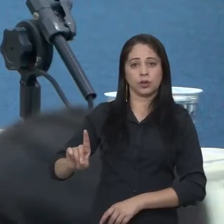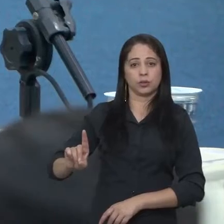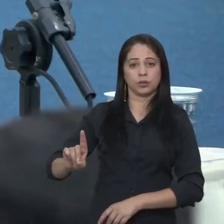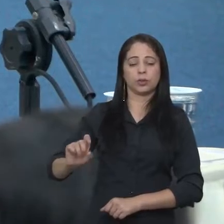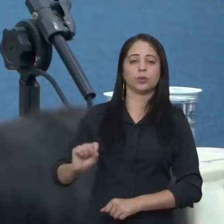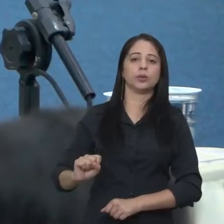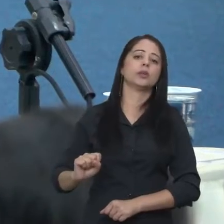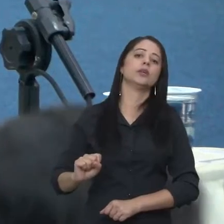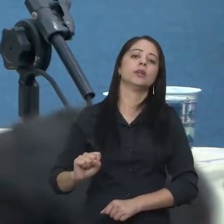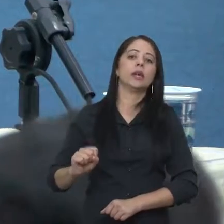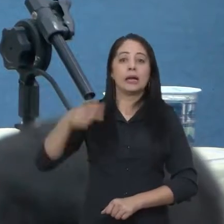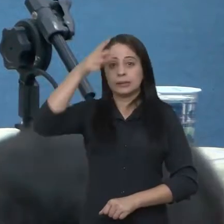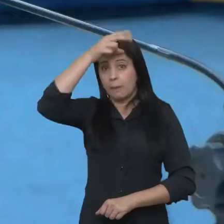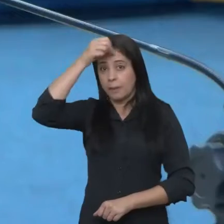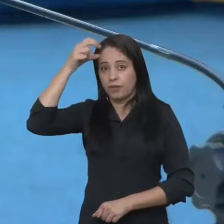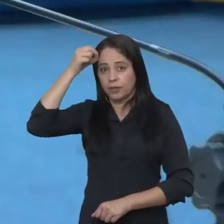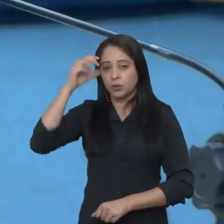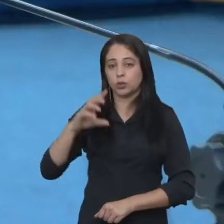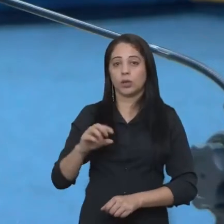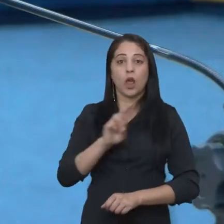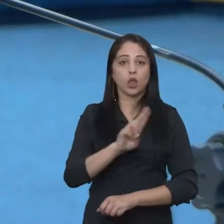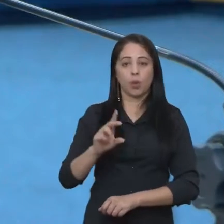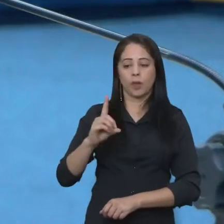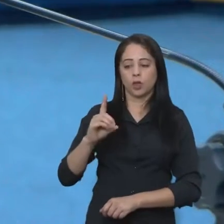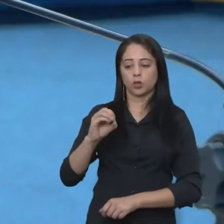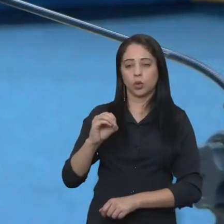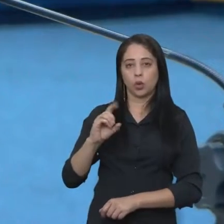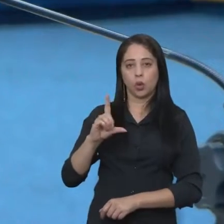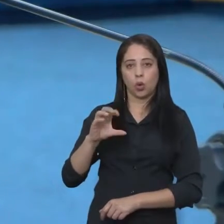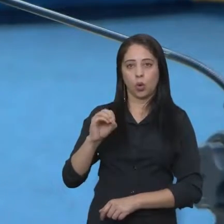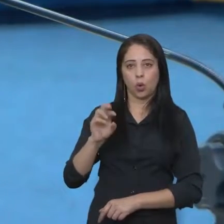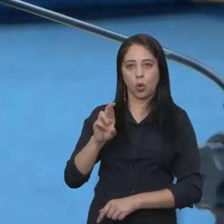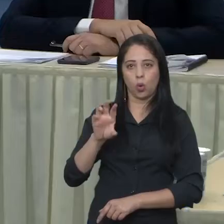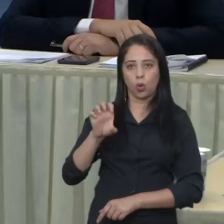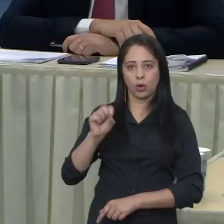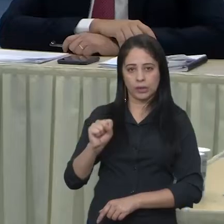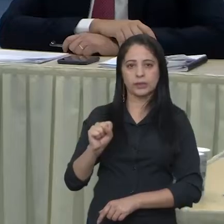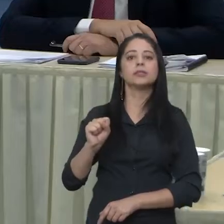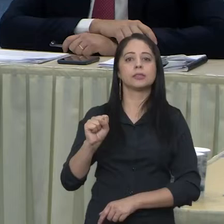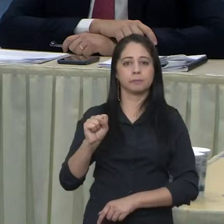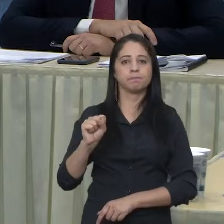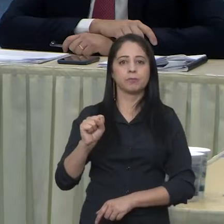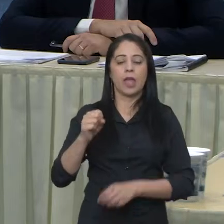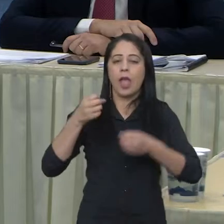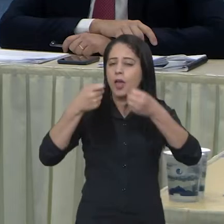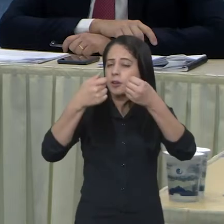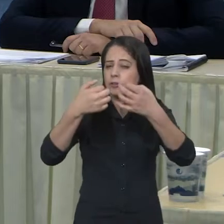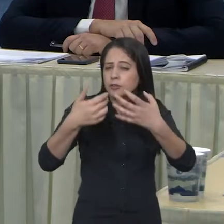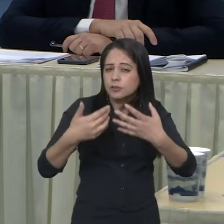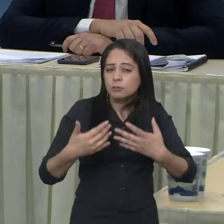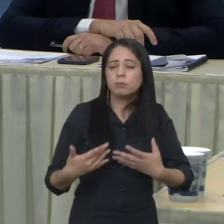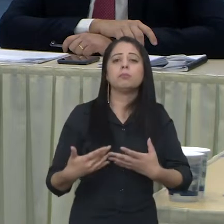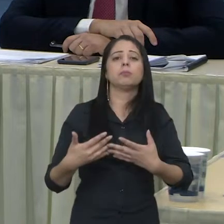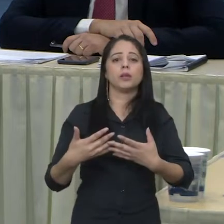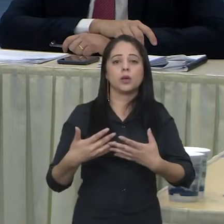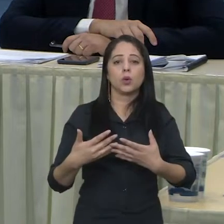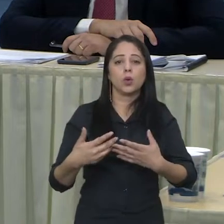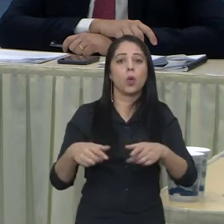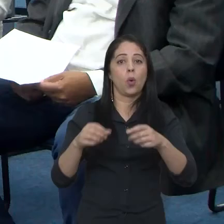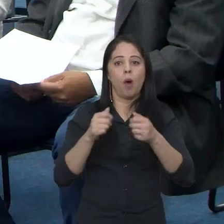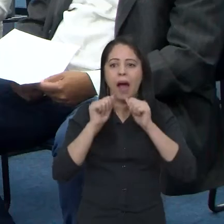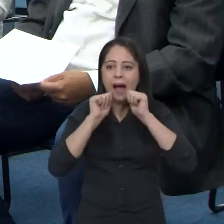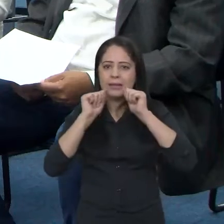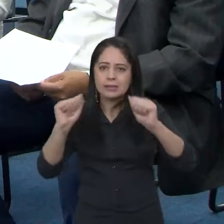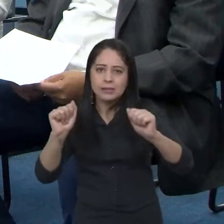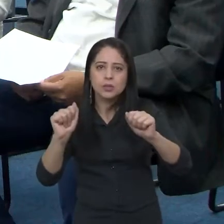diretora do Departamento de Concessionárias da Prefeitura, Dolores Moreno Pino, foi ouvida pelos vereadores integrantes da comissão